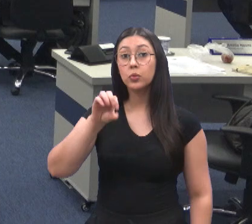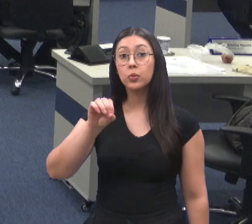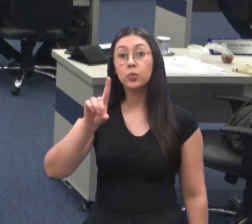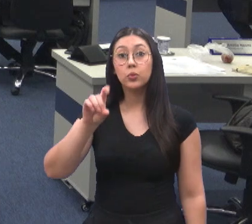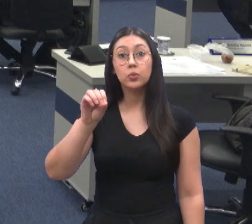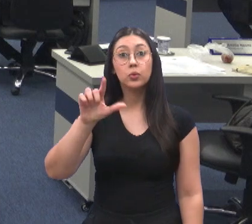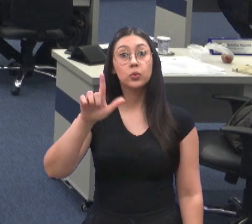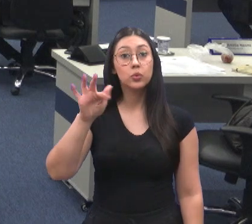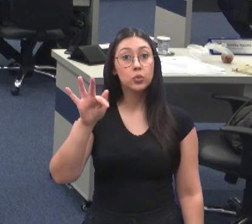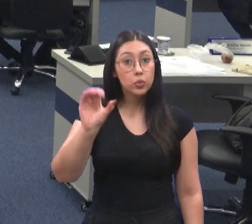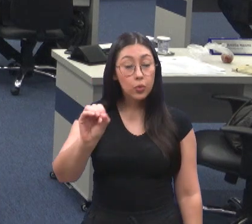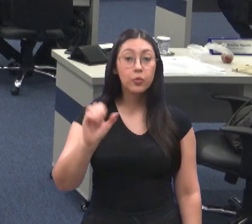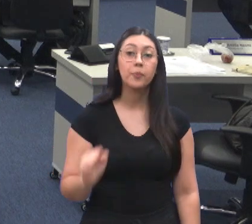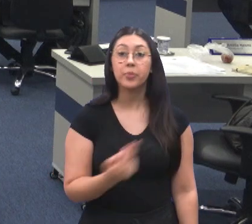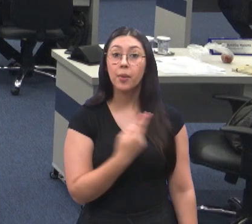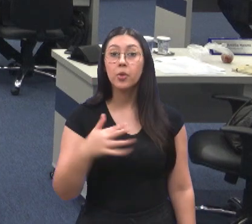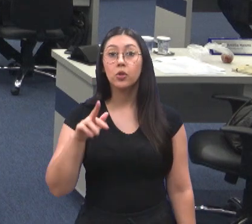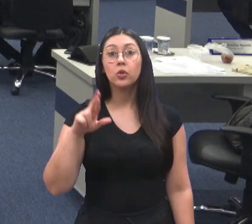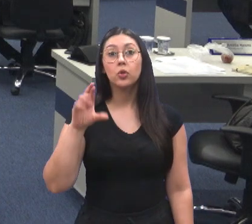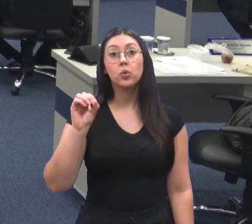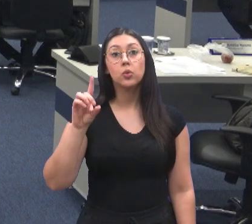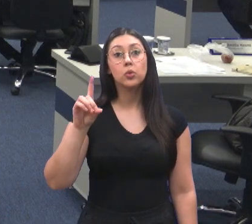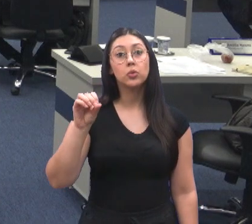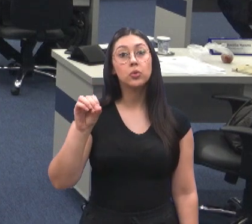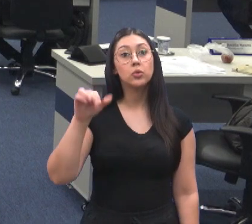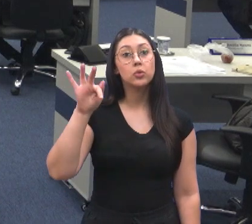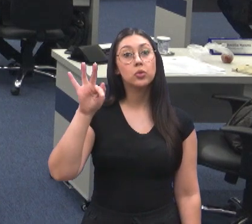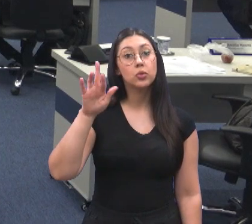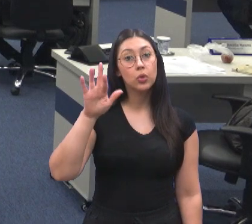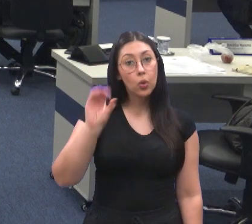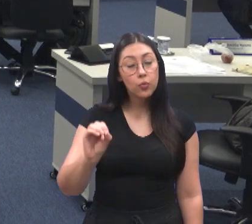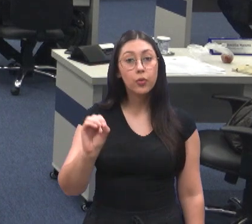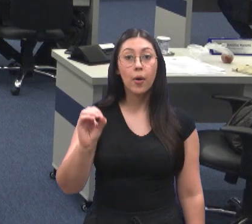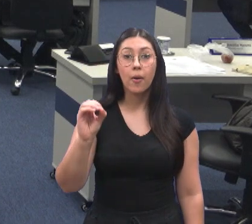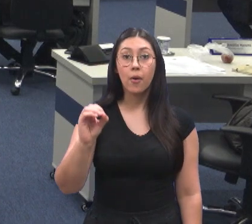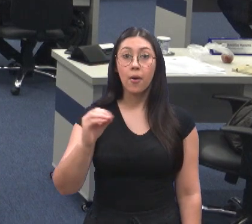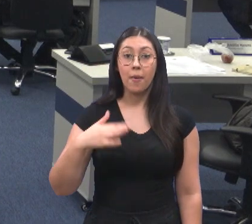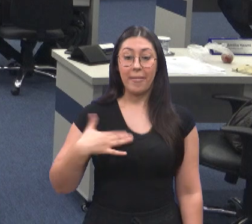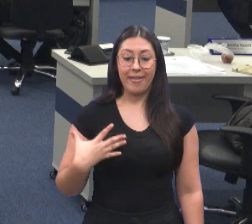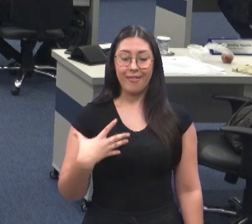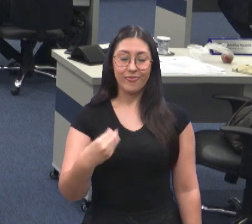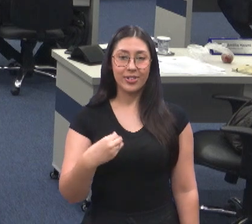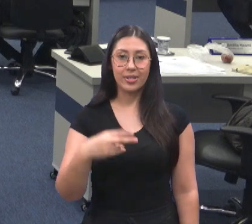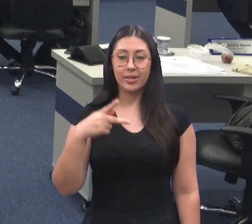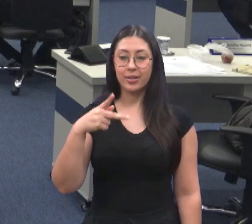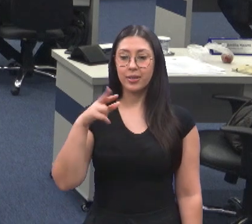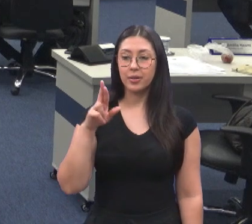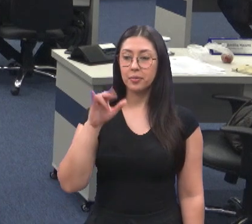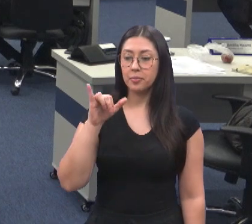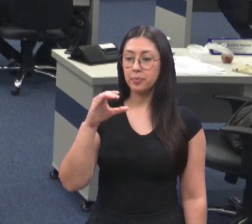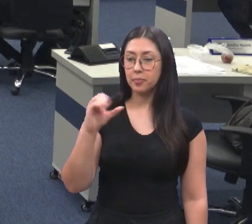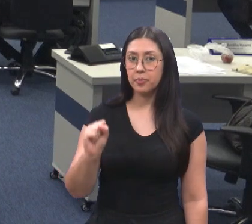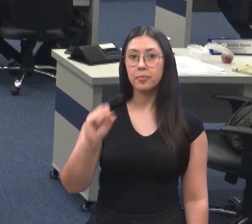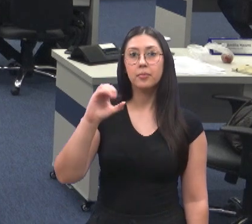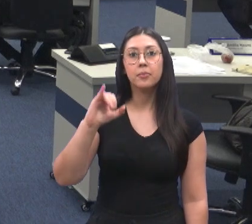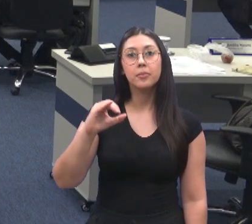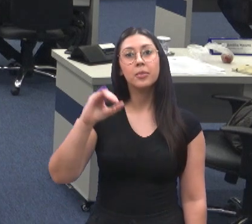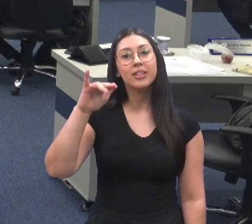É o pai. Meu nome é Rodolfo Almeida da Cruz, eu sou pai da Priscila Tatiana Gonçalves Almeida da Cruz.